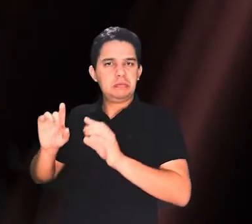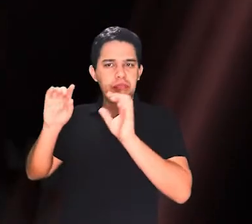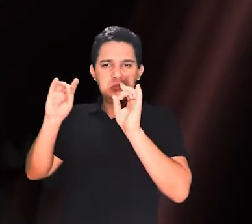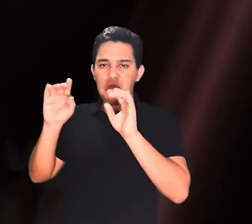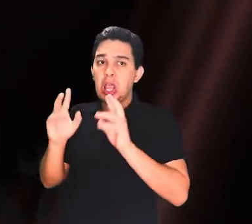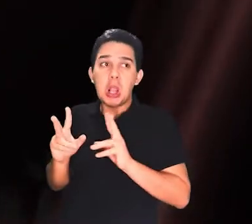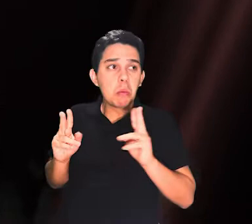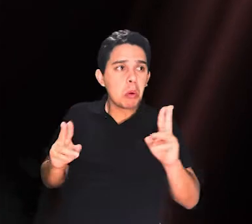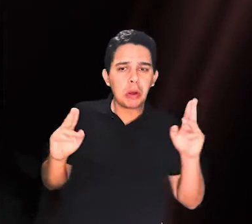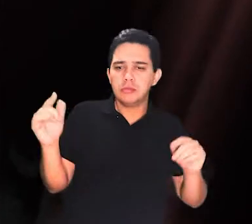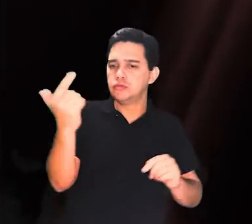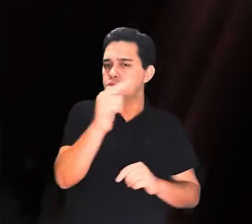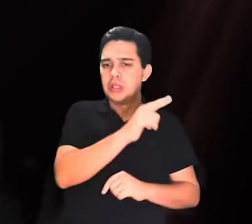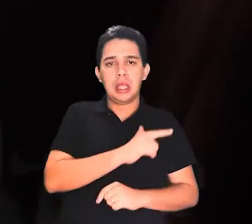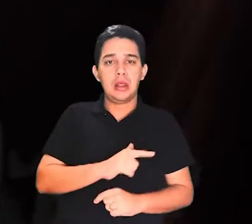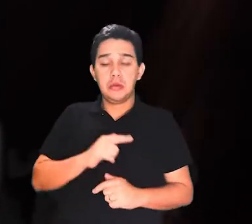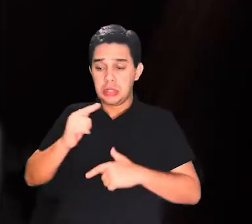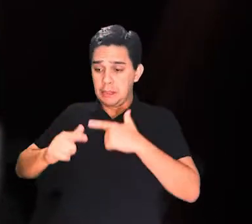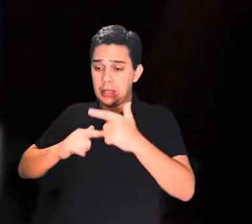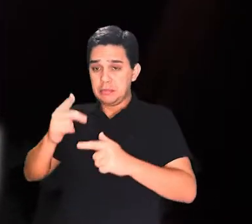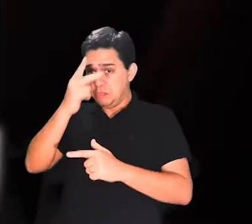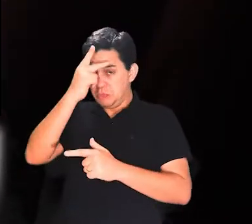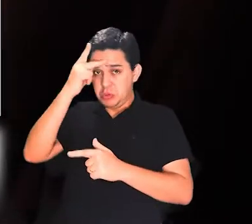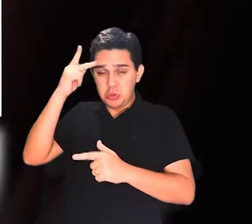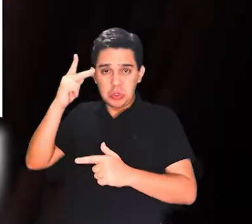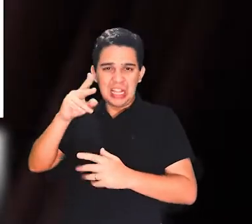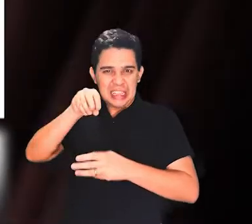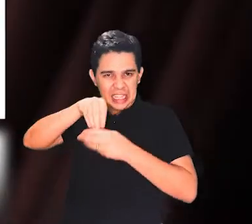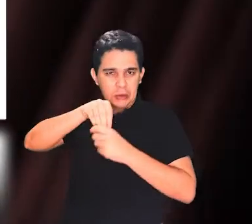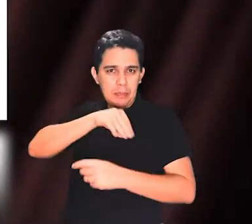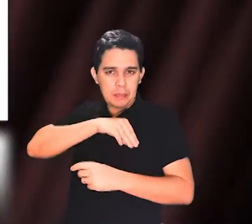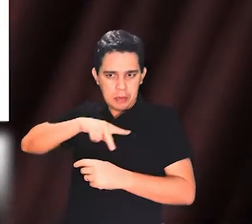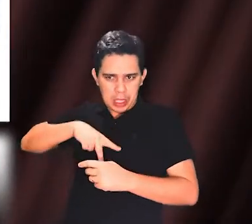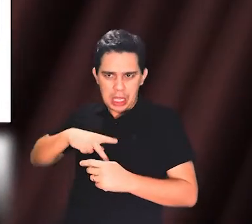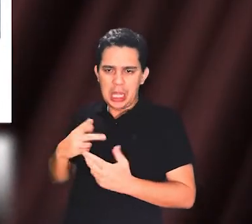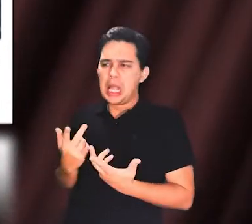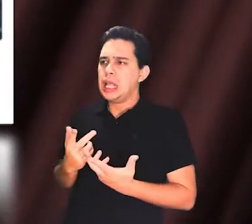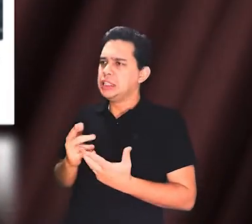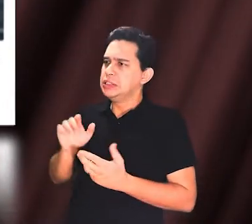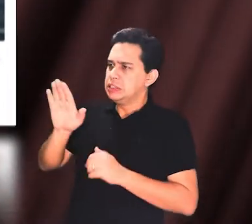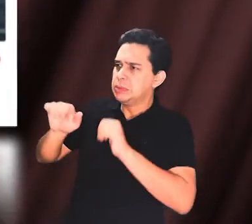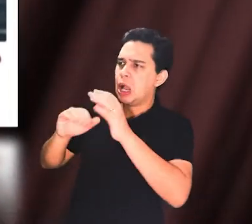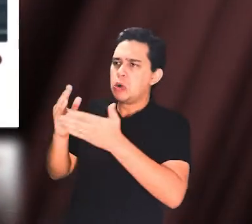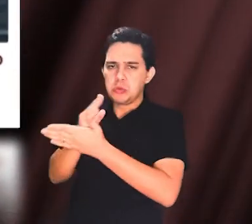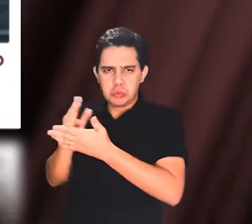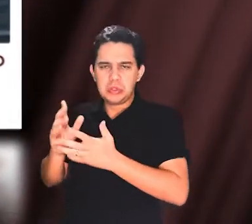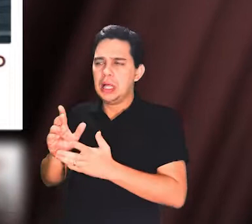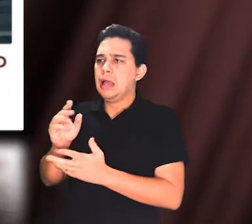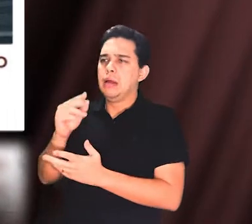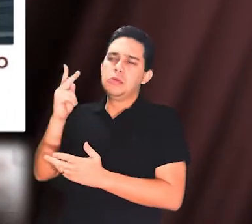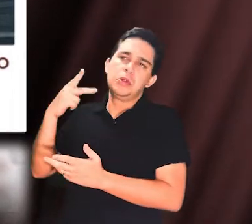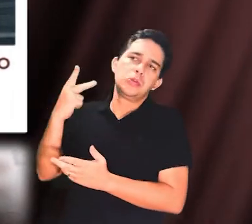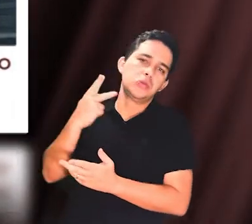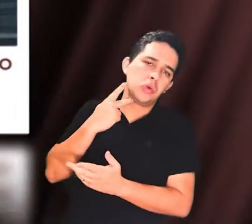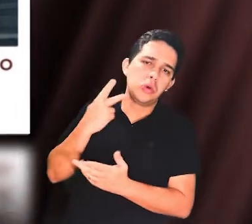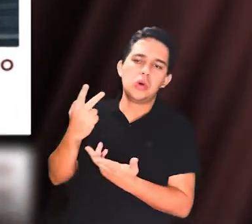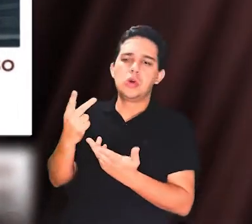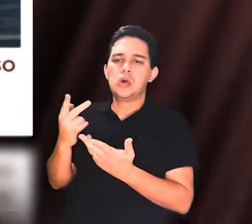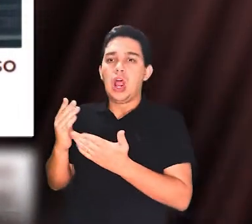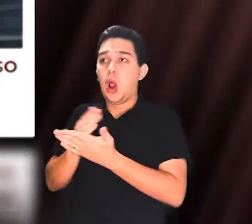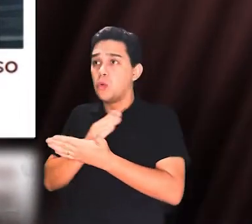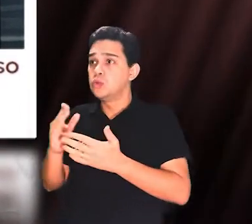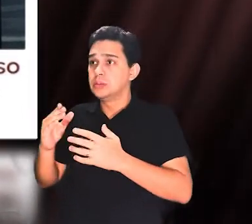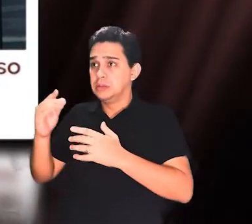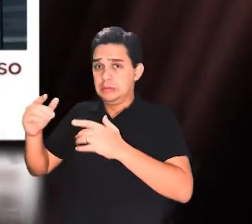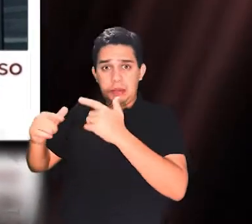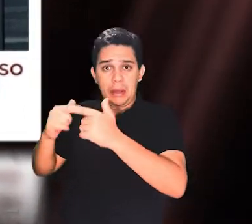força-tarefa de membros do Ministério Público que é intersetorial, envolve promotores com atuação em relação à política pública de